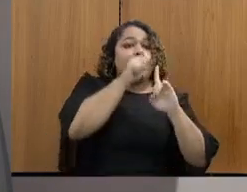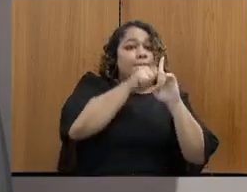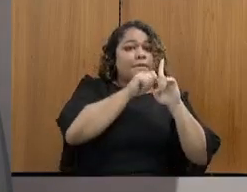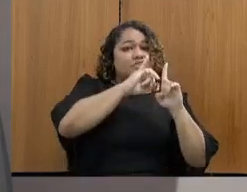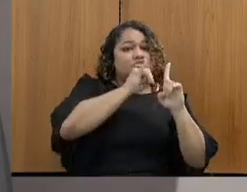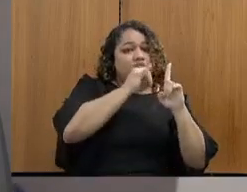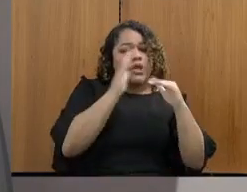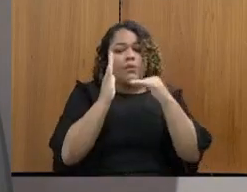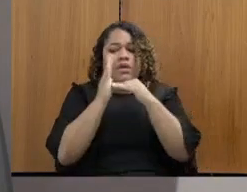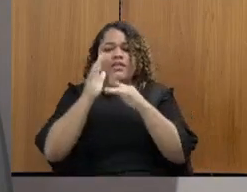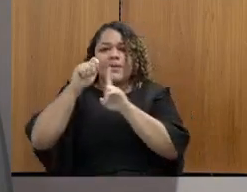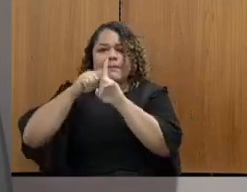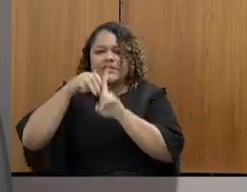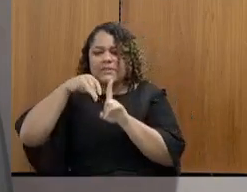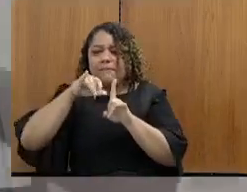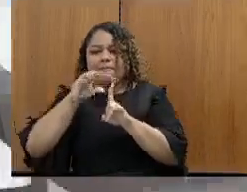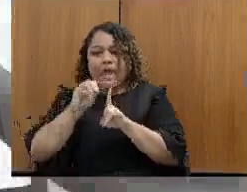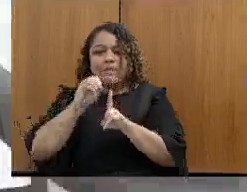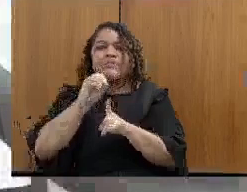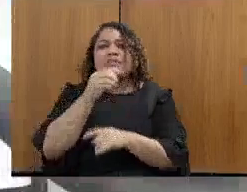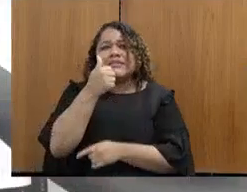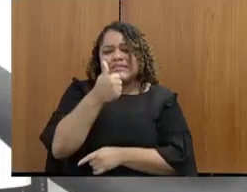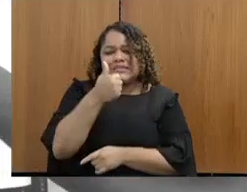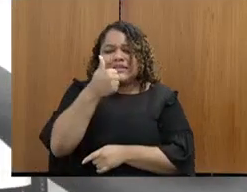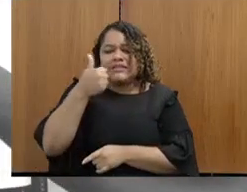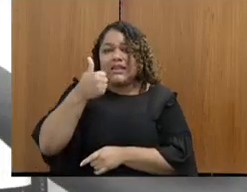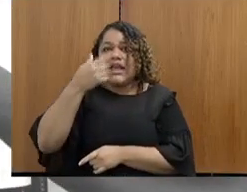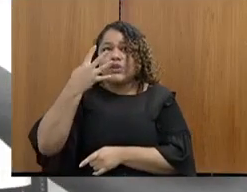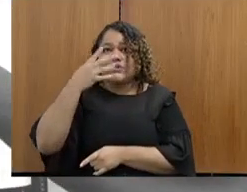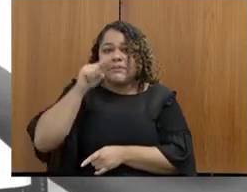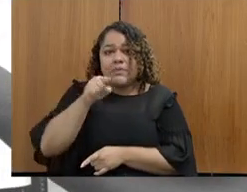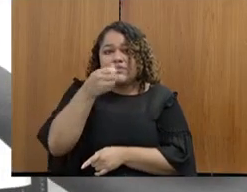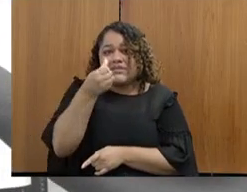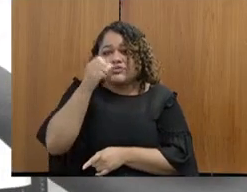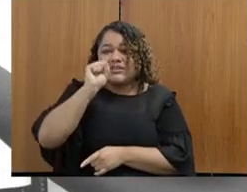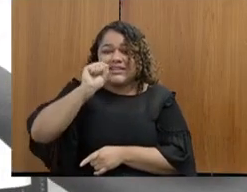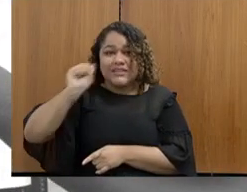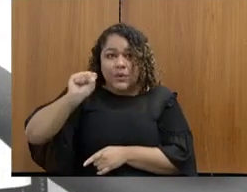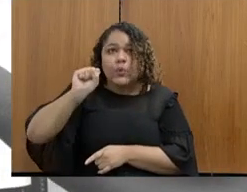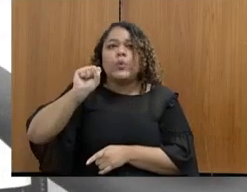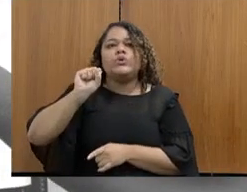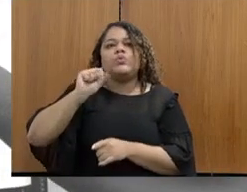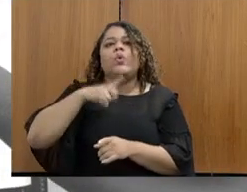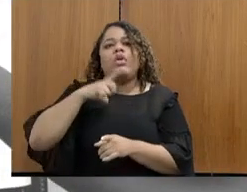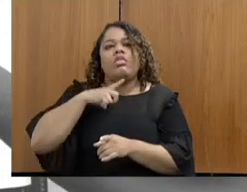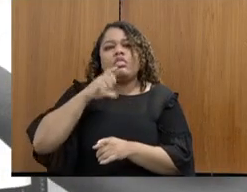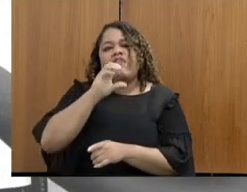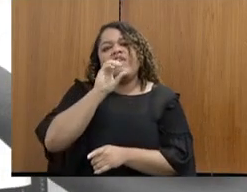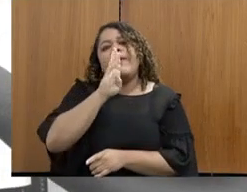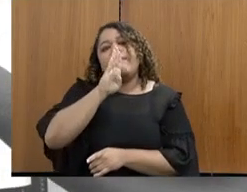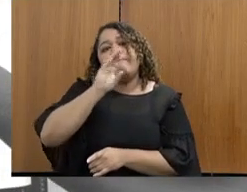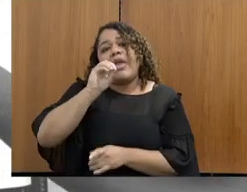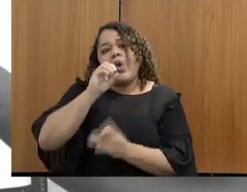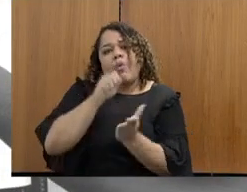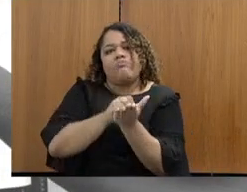ocorrências registradas por meio do aplicativo da delegacia virtual é